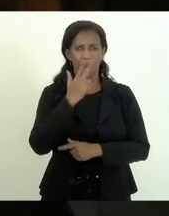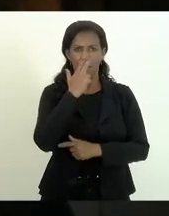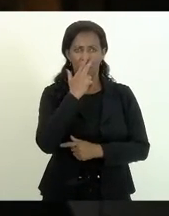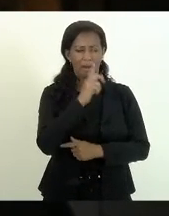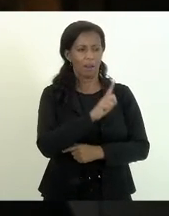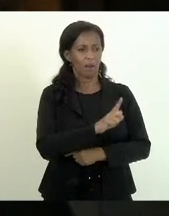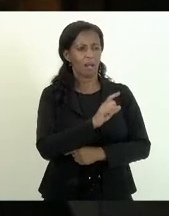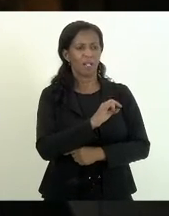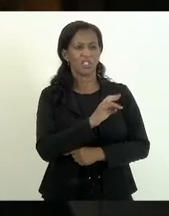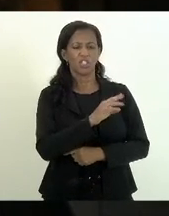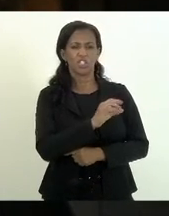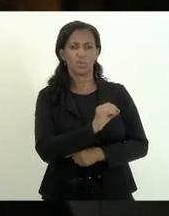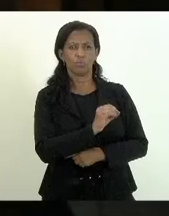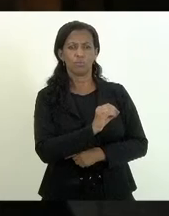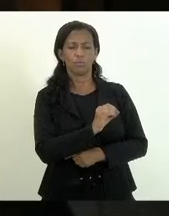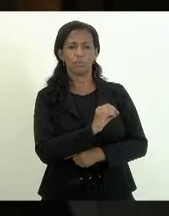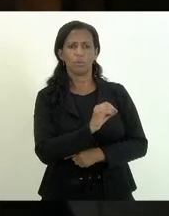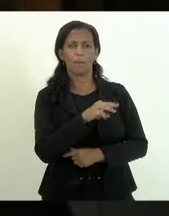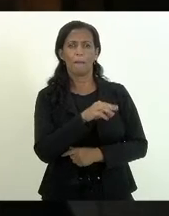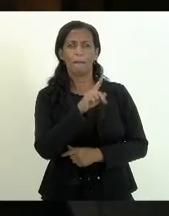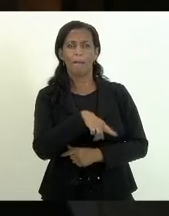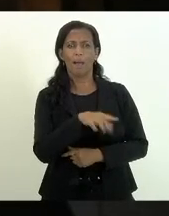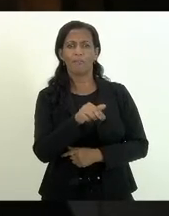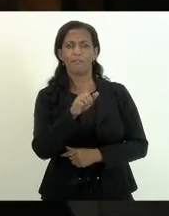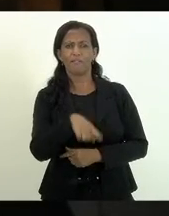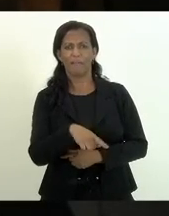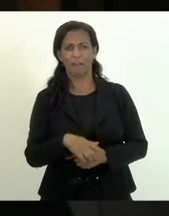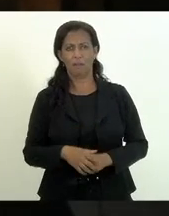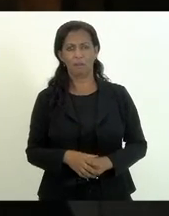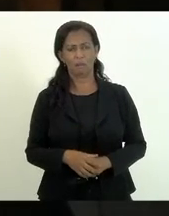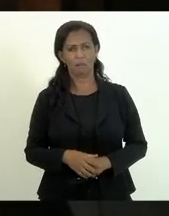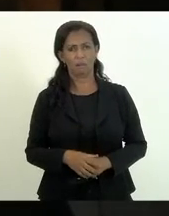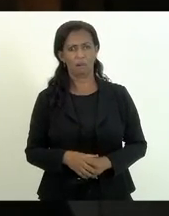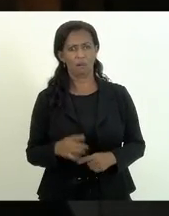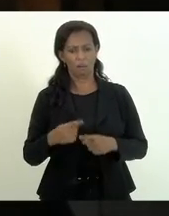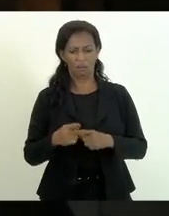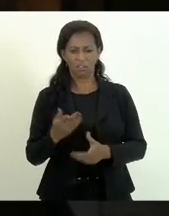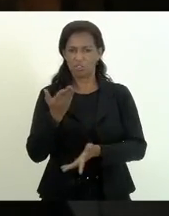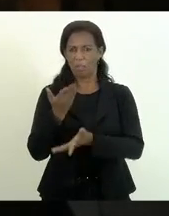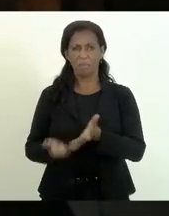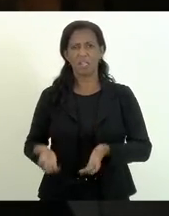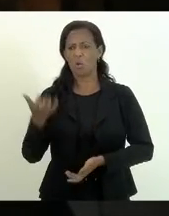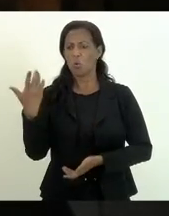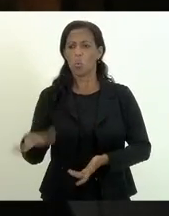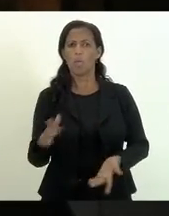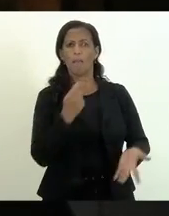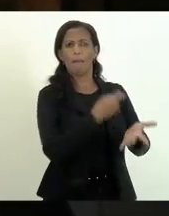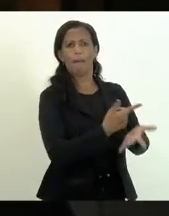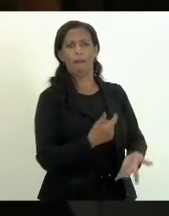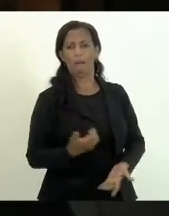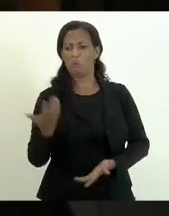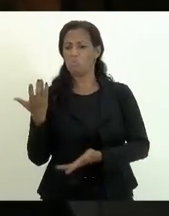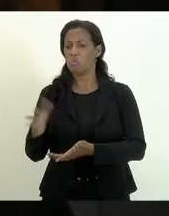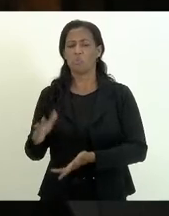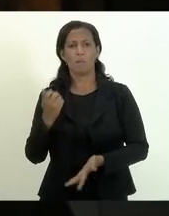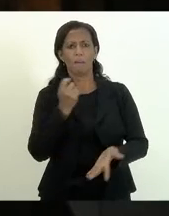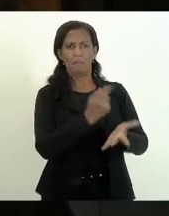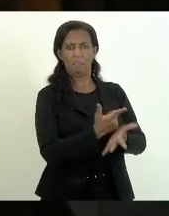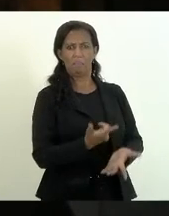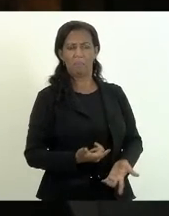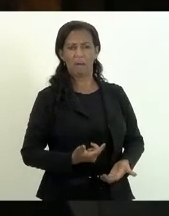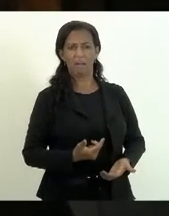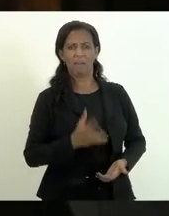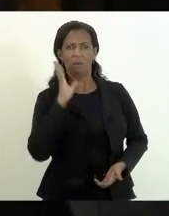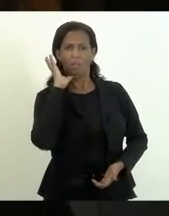Unity o litigante de má-fé porque já perdeu não quer fazer não quer pagar não quer parar e